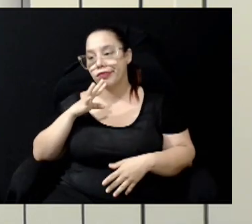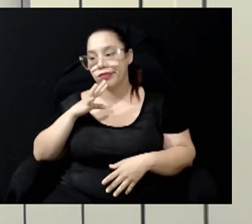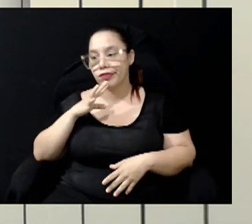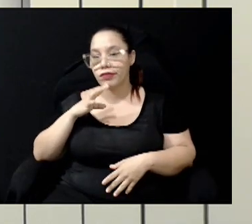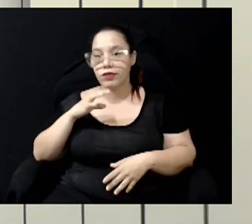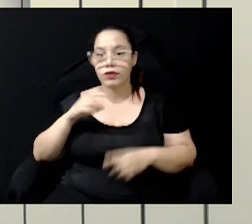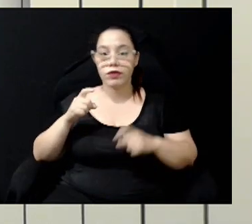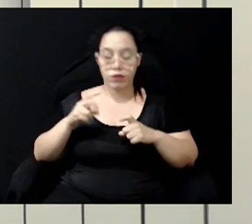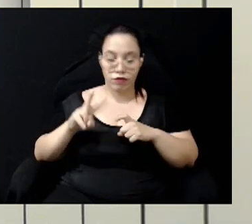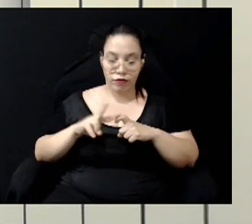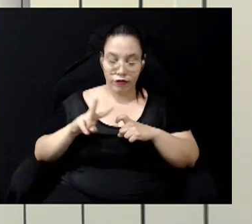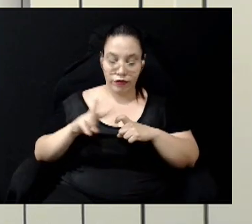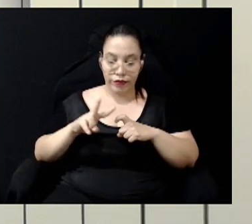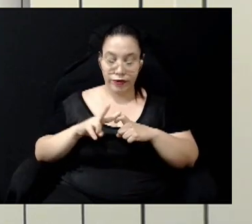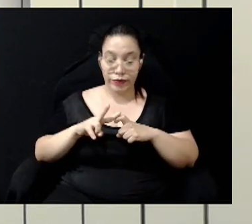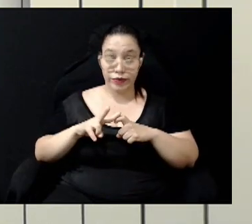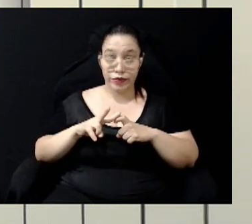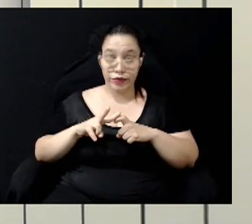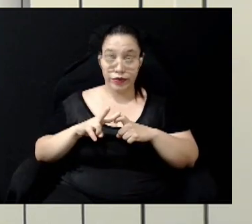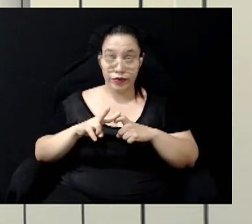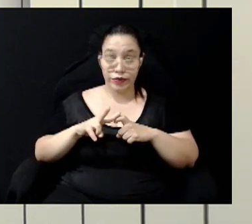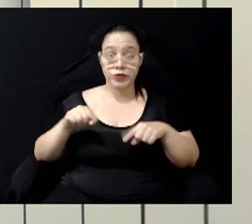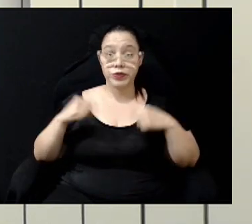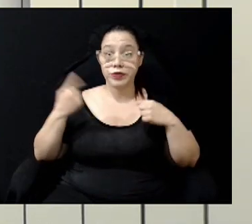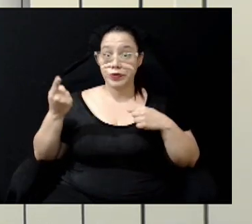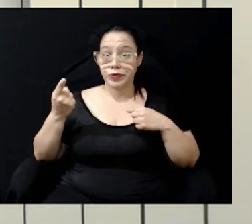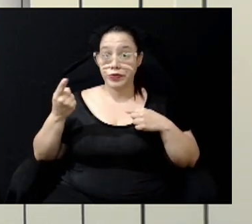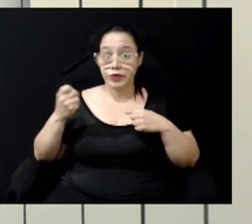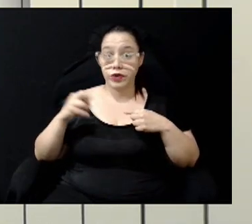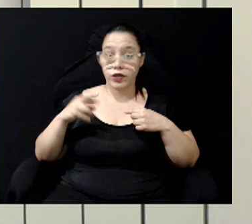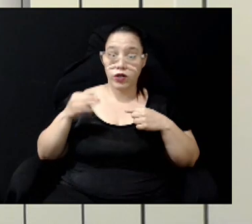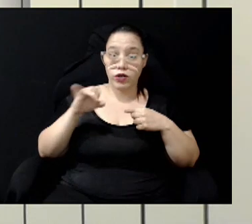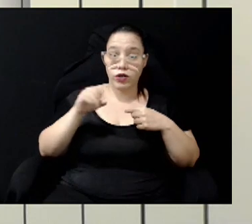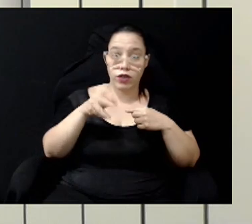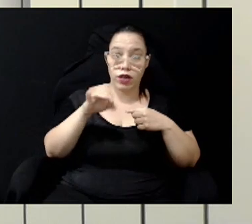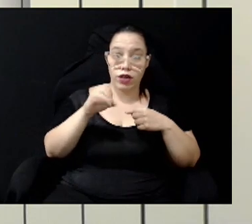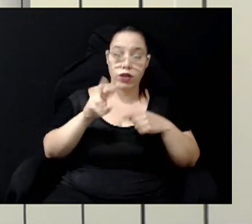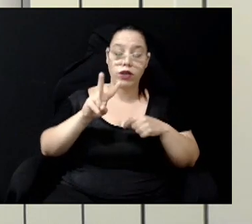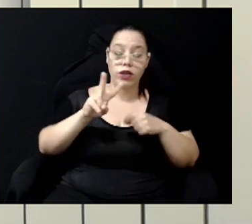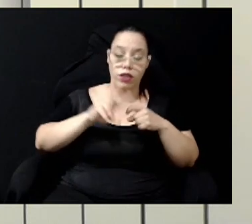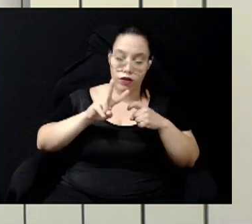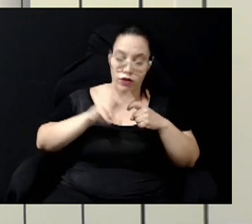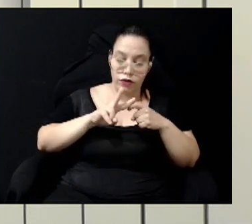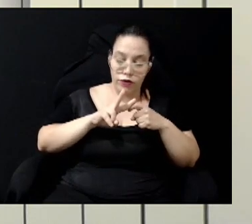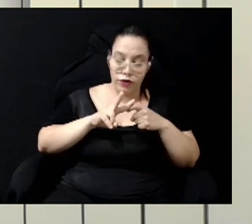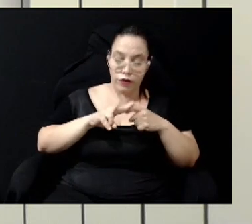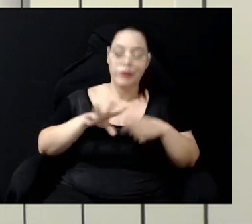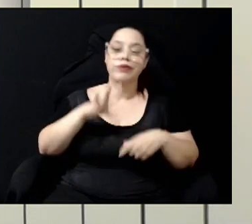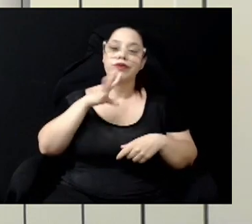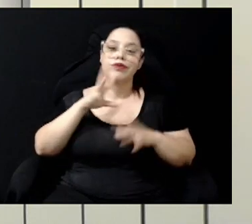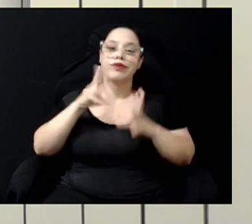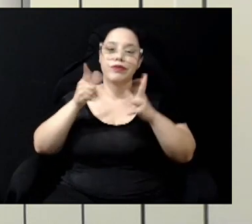veterinária sistêmica ou ainda constelação veterinária. Você vai conhecer tudo agora com a Ana Paula